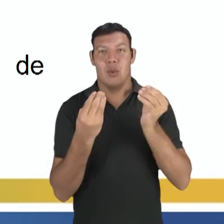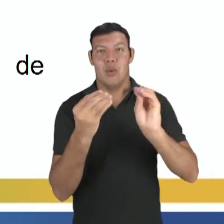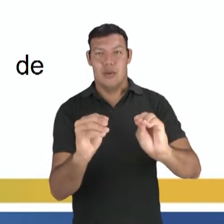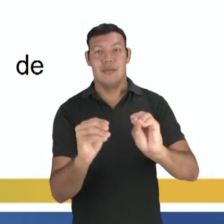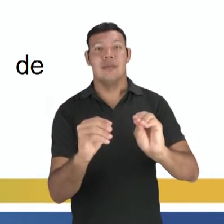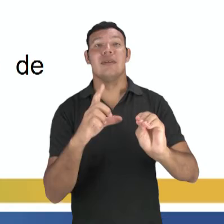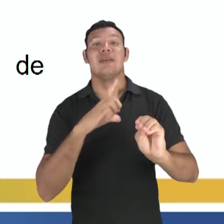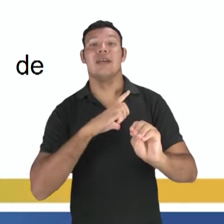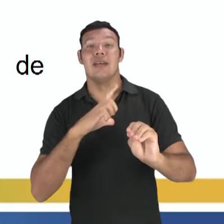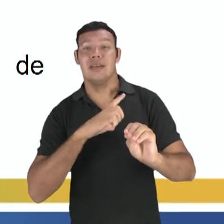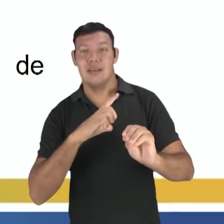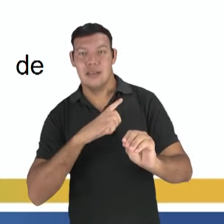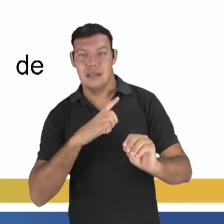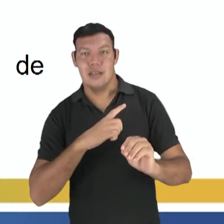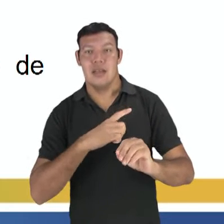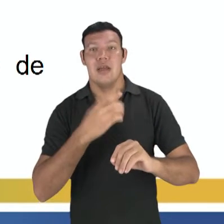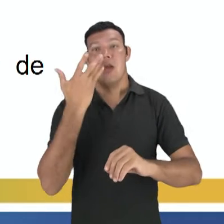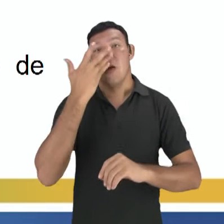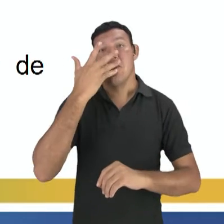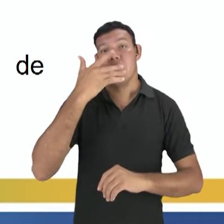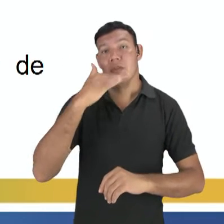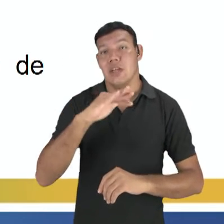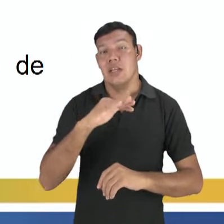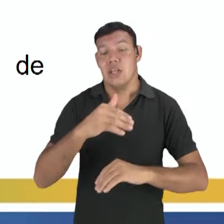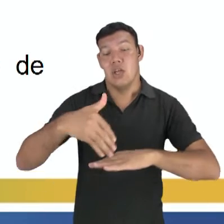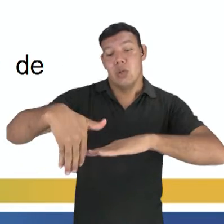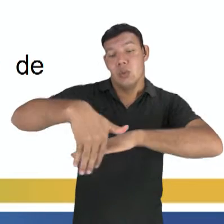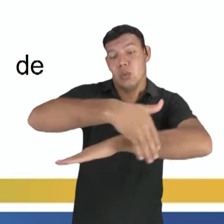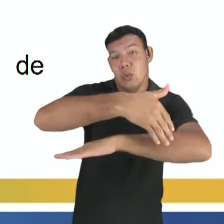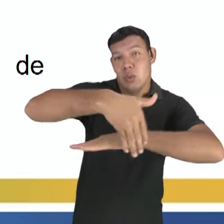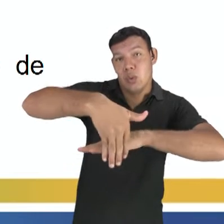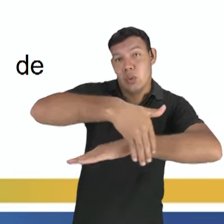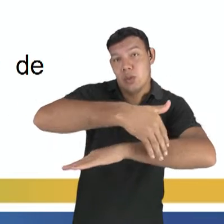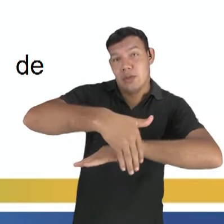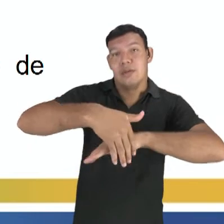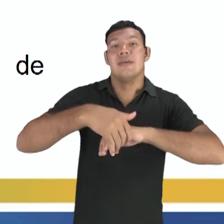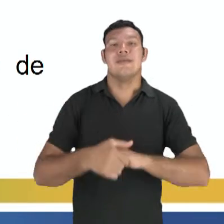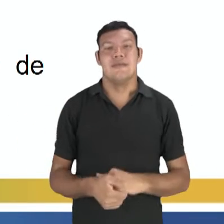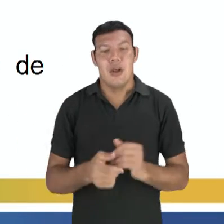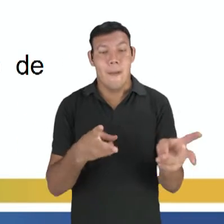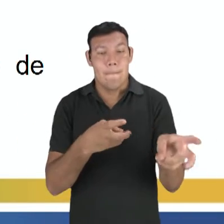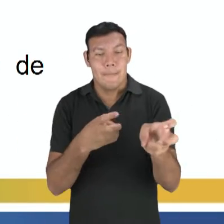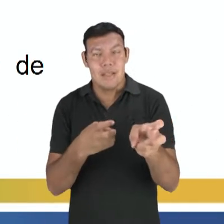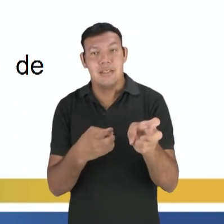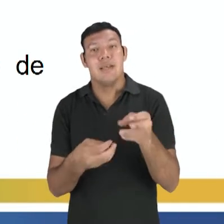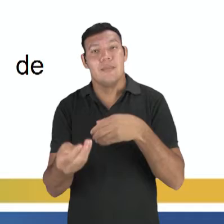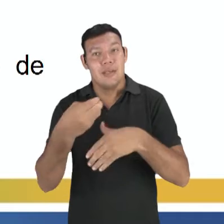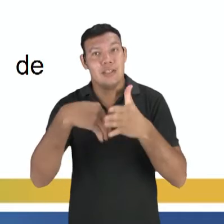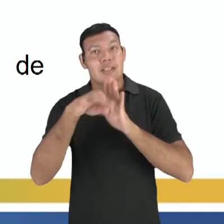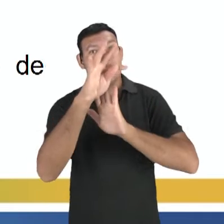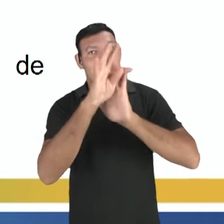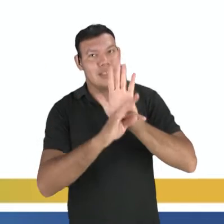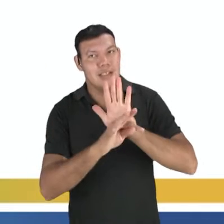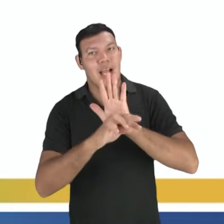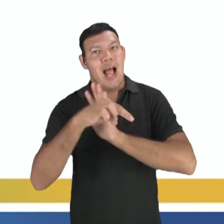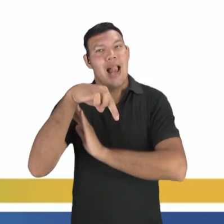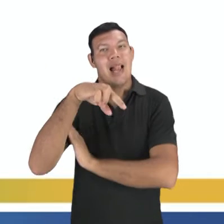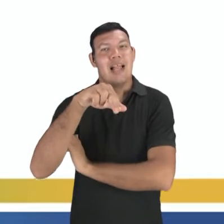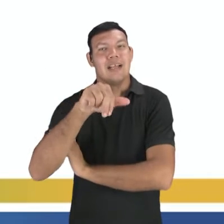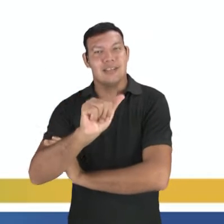existem meninos na rua. Ela quer intensificar isso, ela quer que você perceba dentro do texto esse na